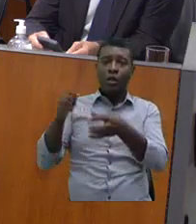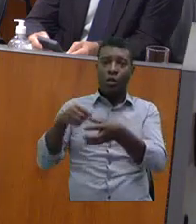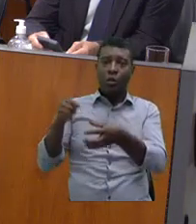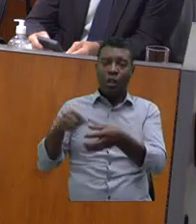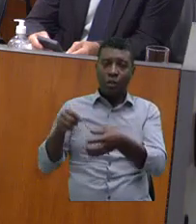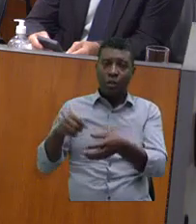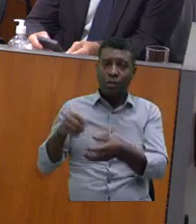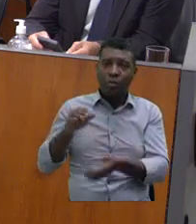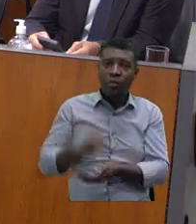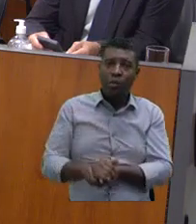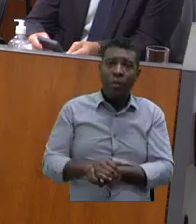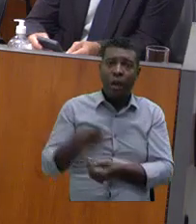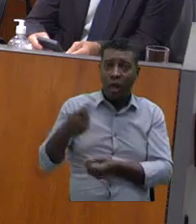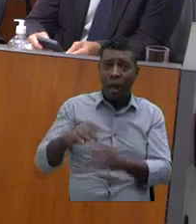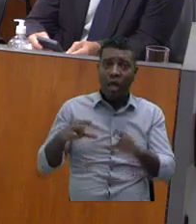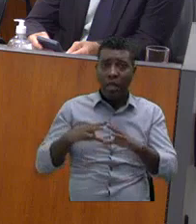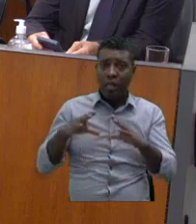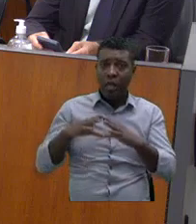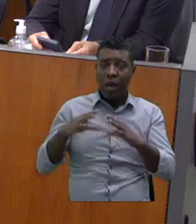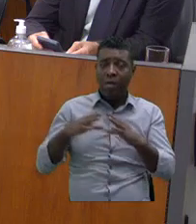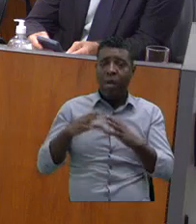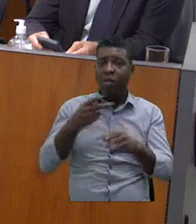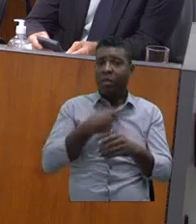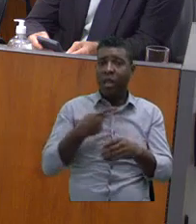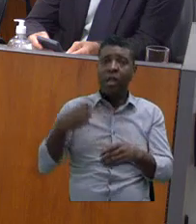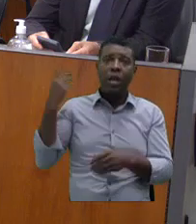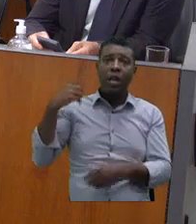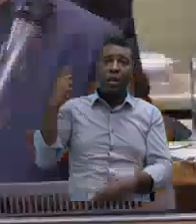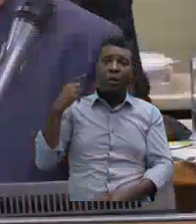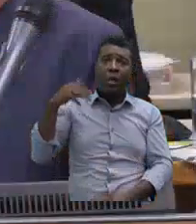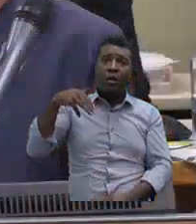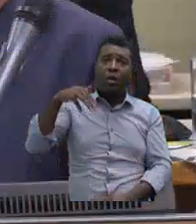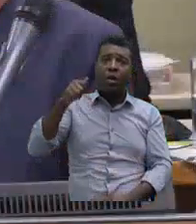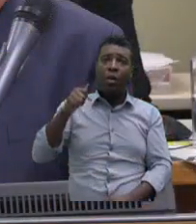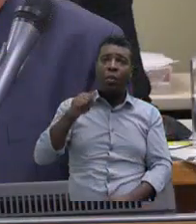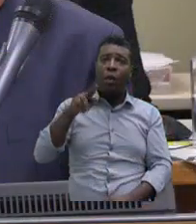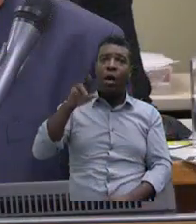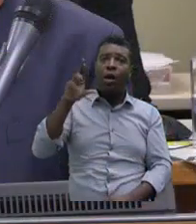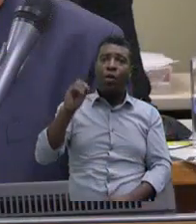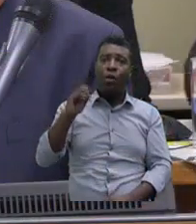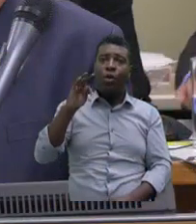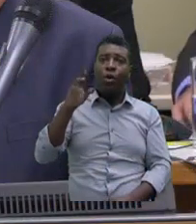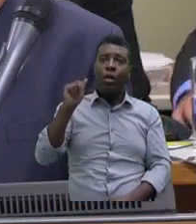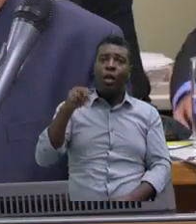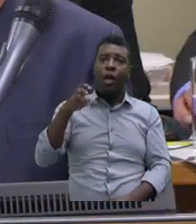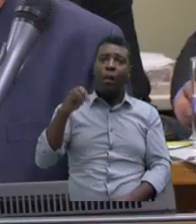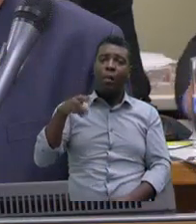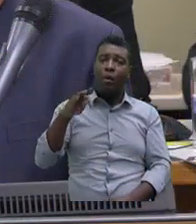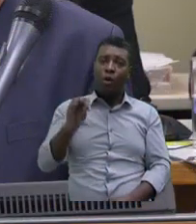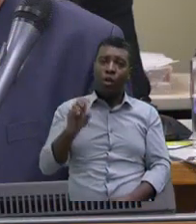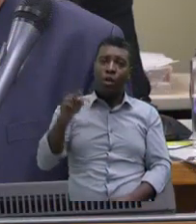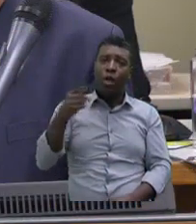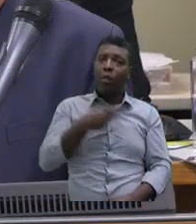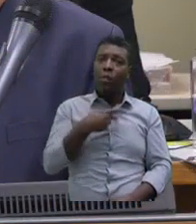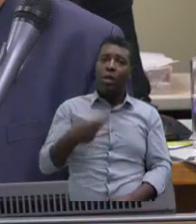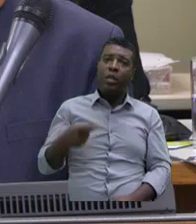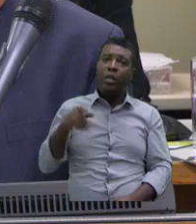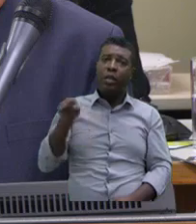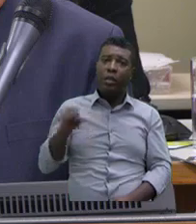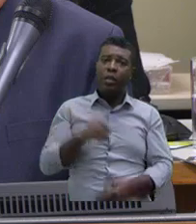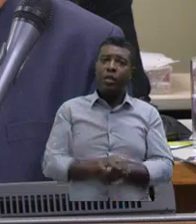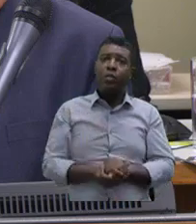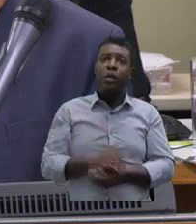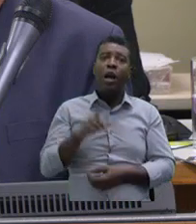dessa Assembleia fiscaliza, o deputado Mauro Tramonte, que é presidente da Comissão de Turismo e Gastronomia. Lohana, por